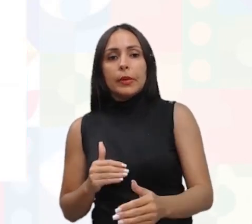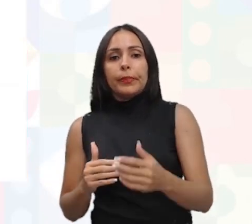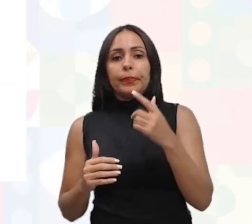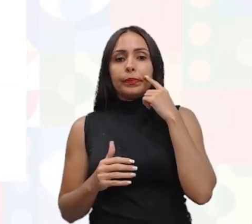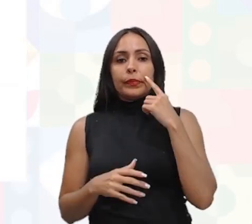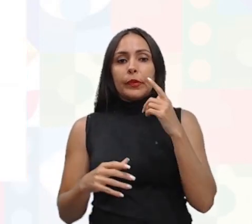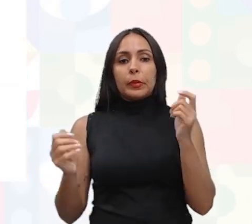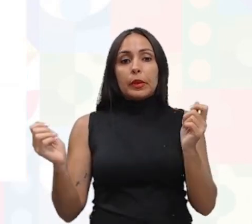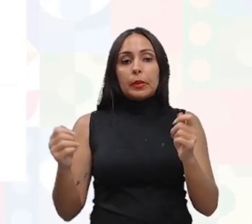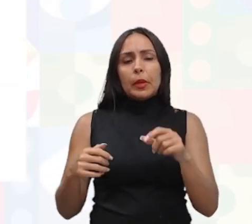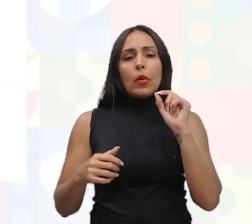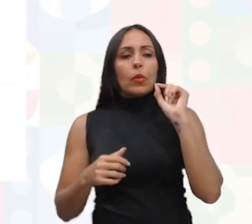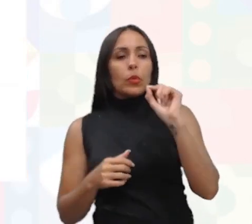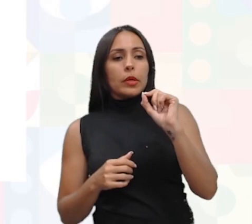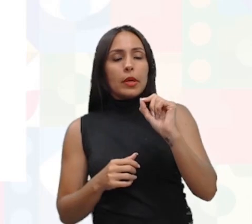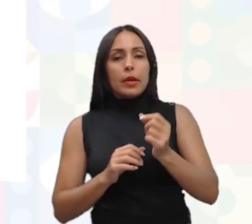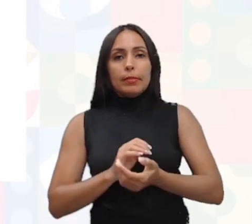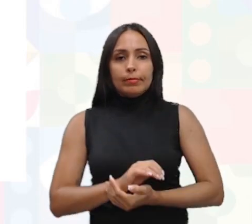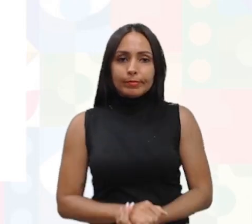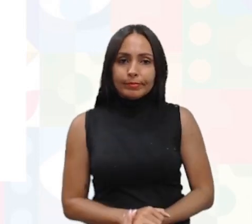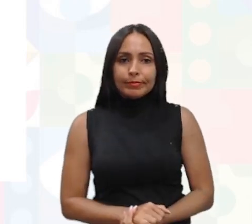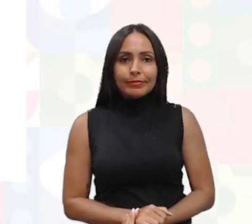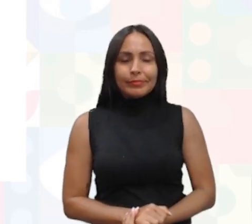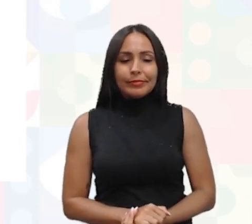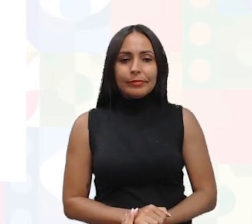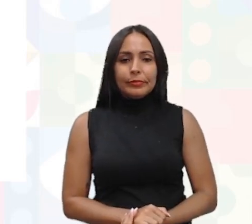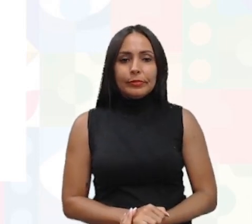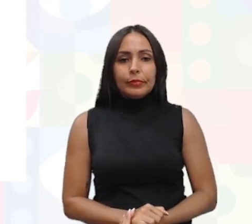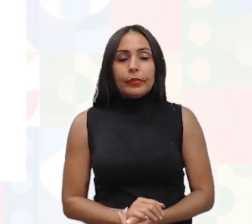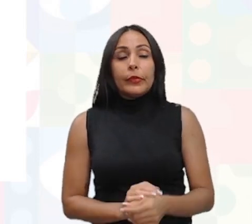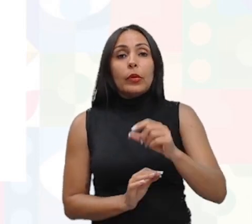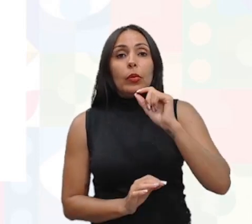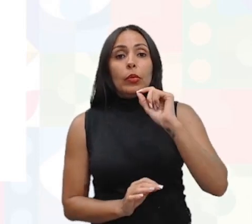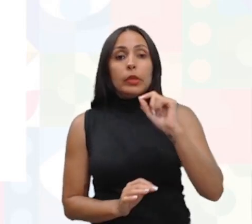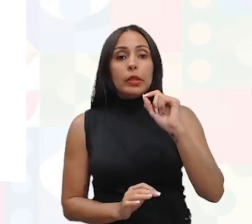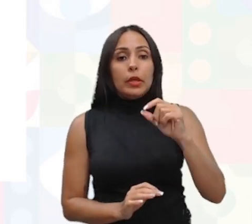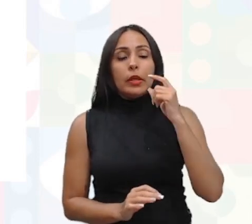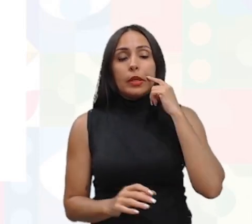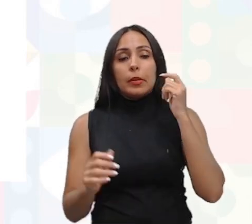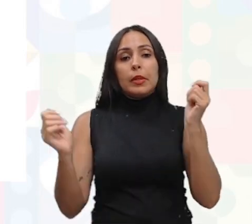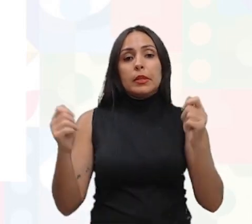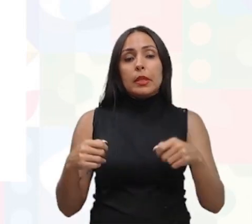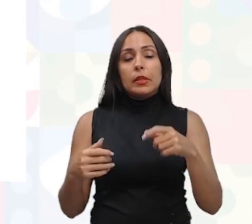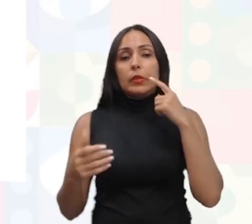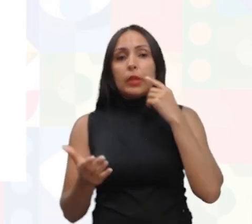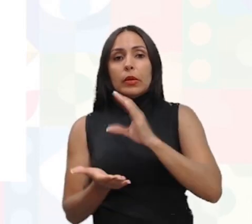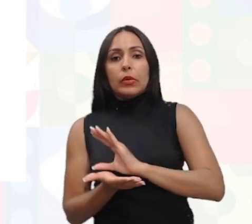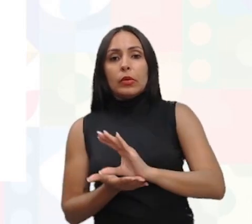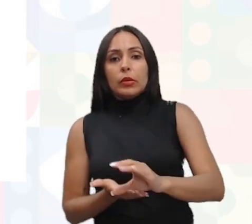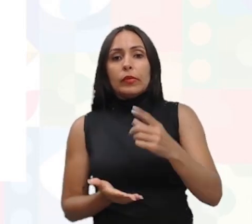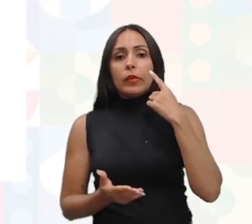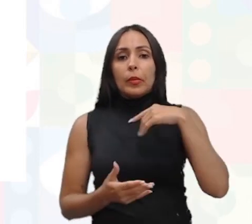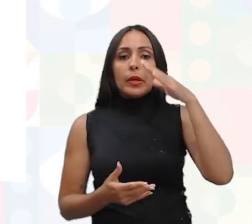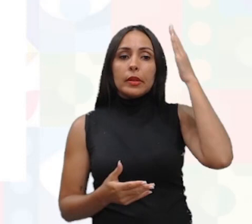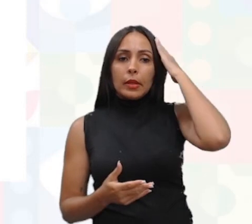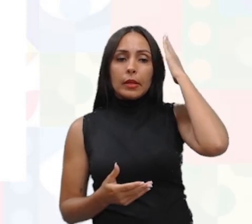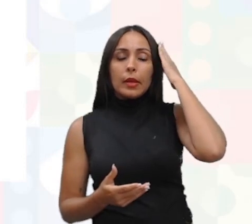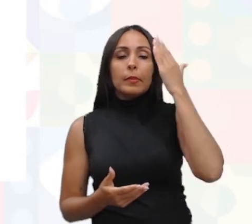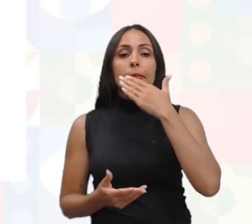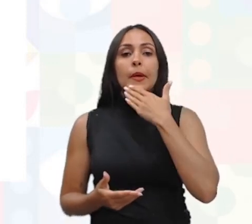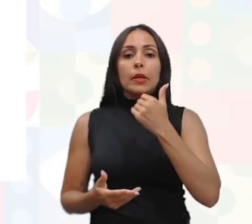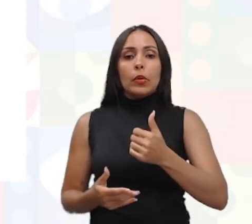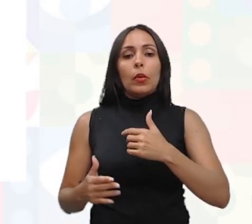captação de recursos, o que é? O que é captação de recursos? Então, vamos tentar compreender melhor